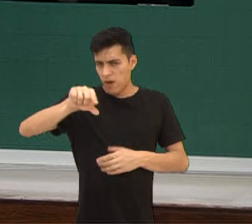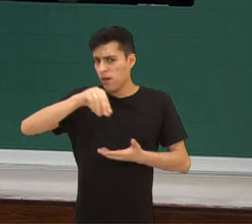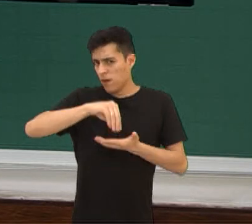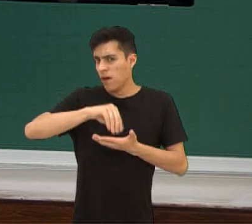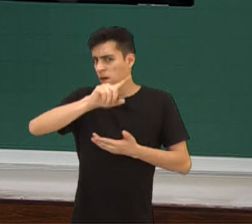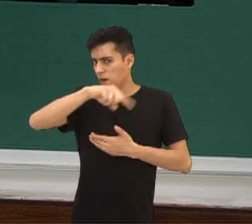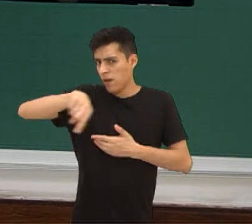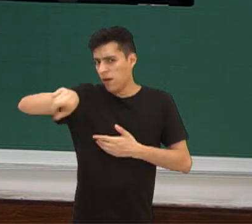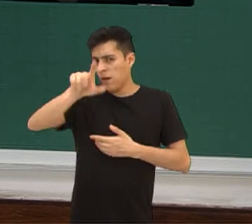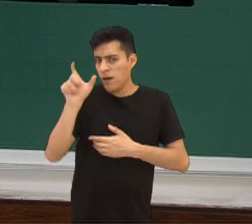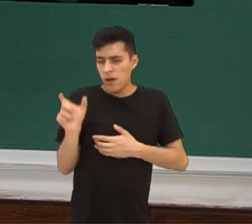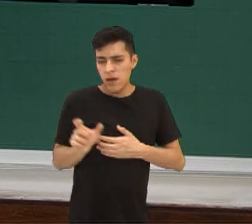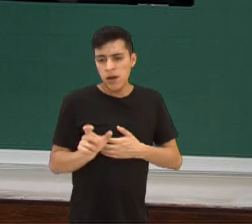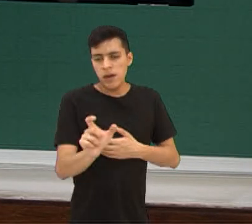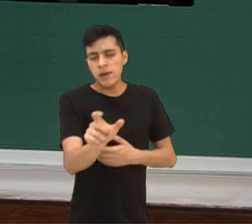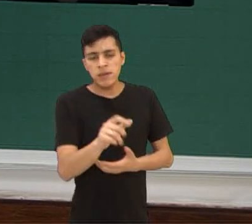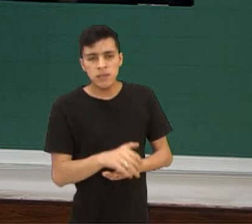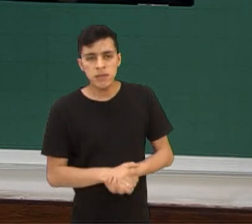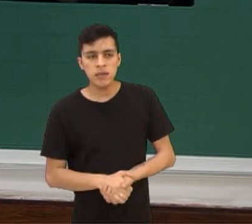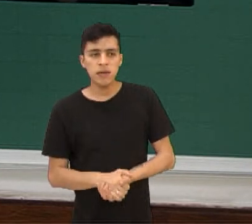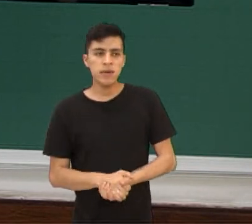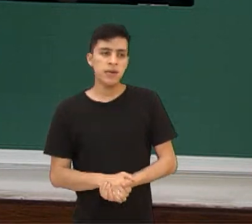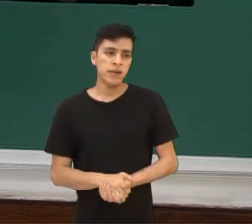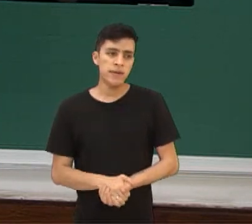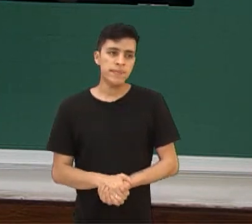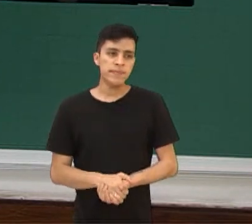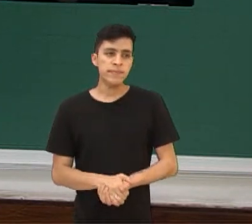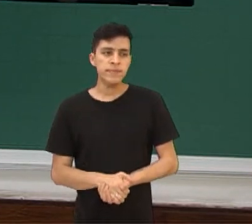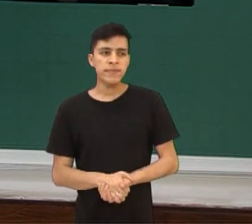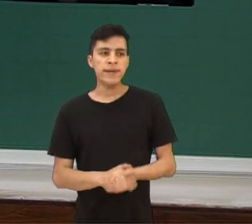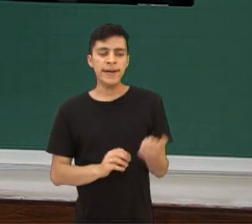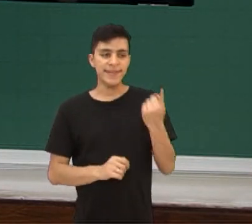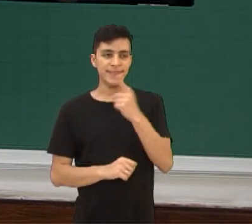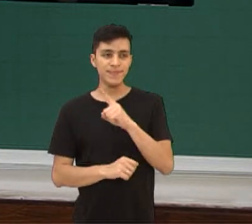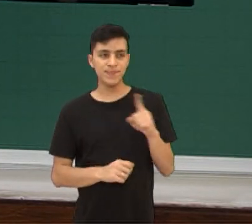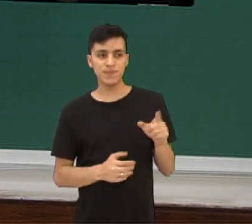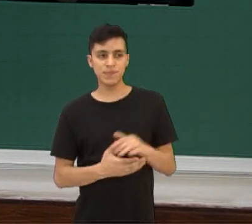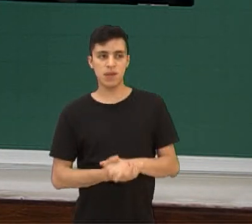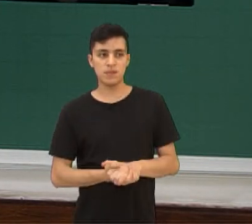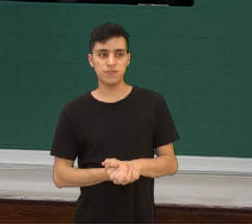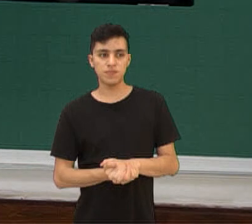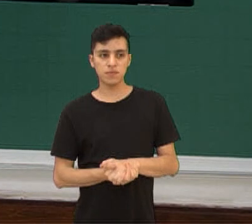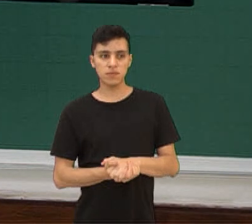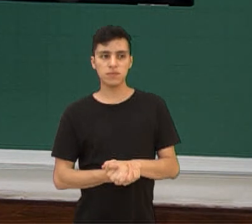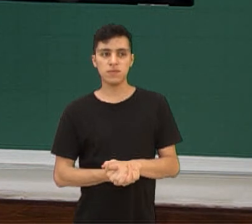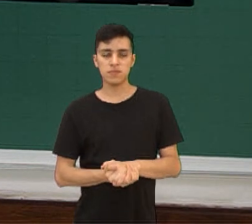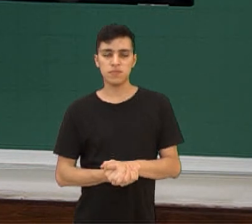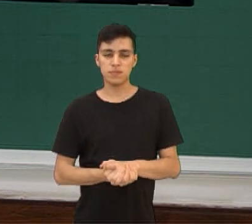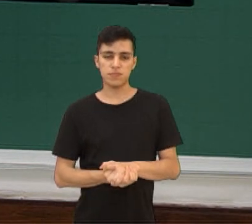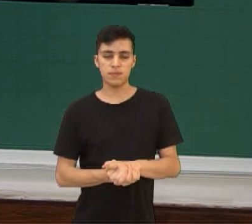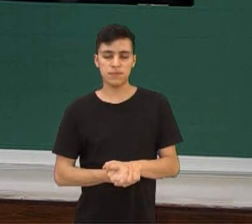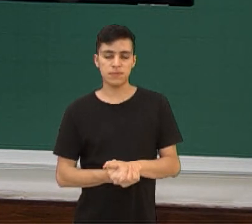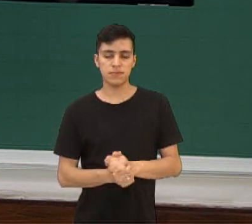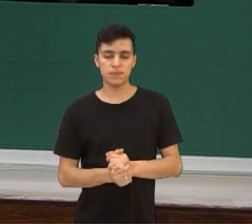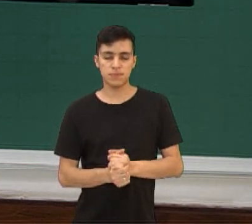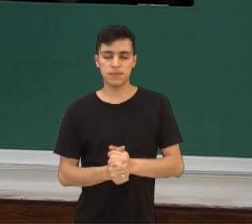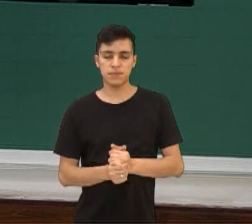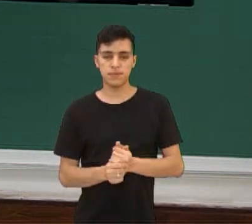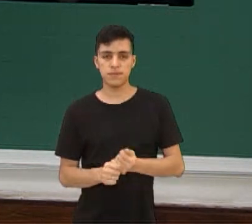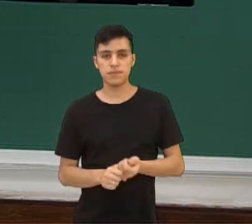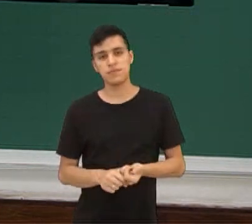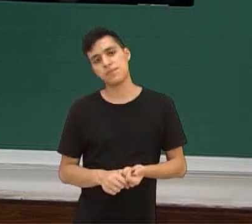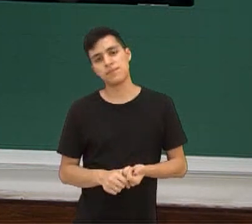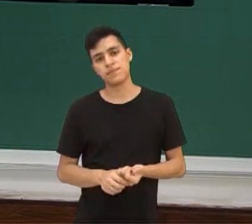também, se isso ou se puso atriz. E por último, letra C. Apesar das dificuldades,